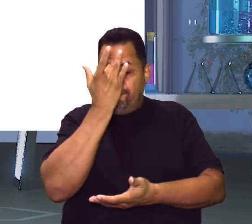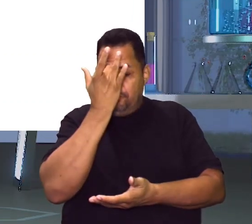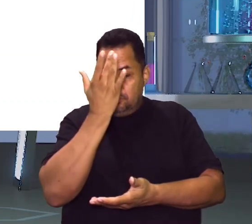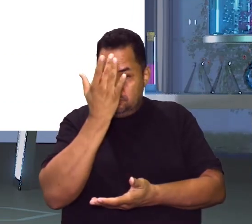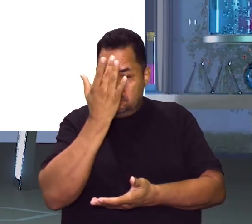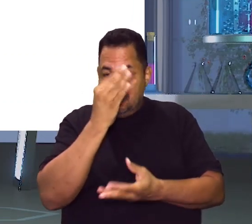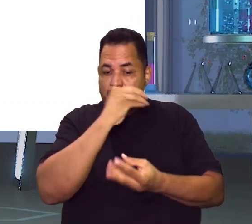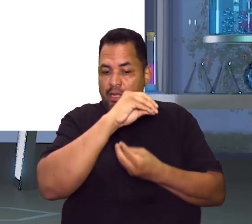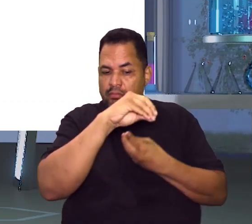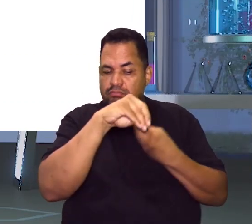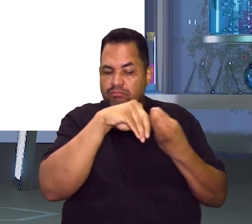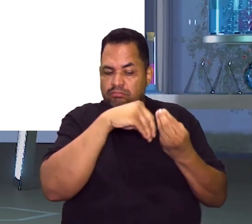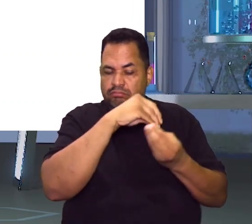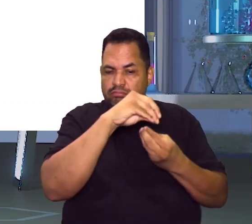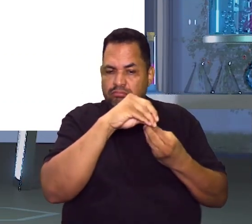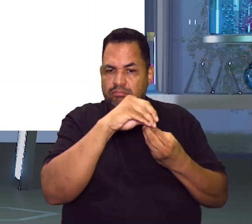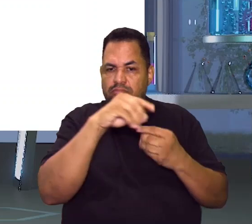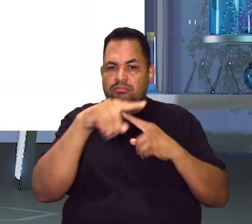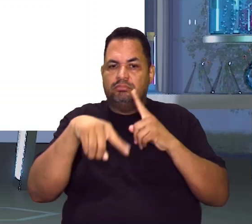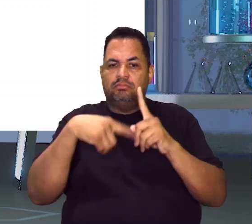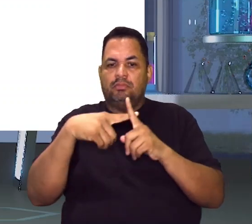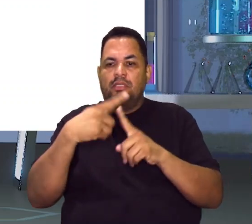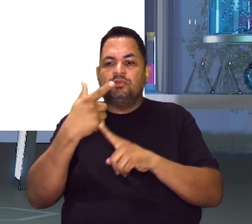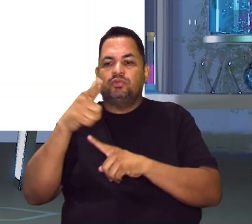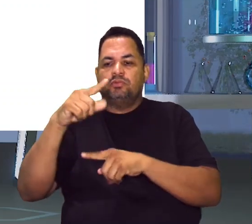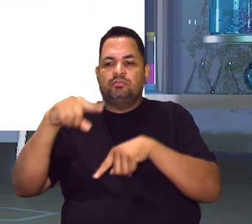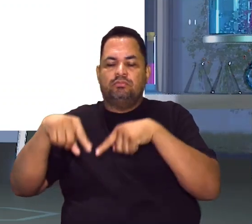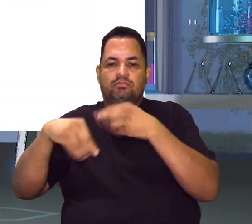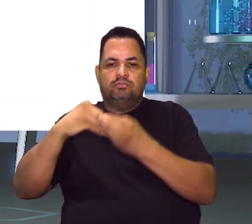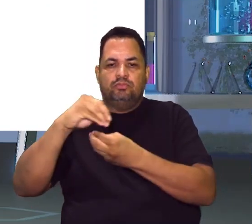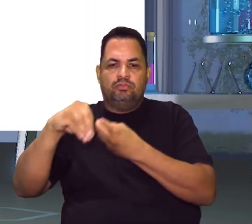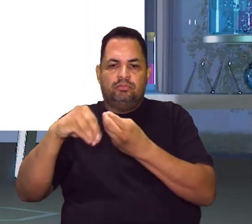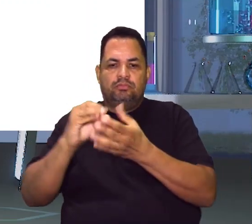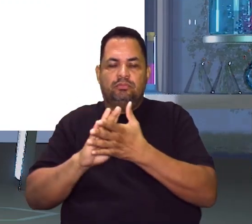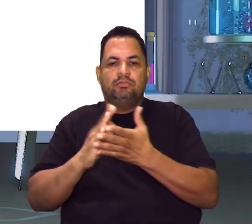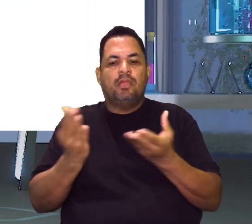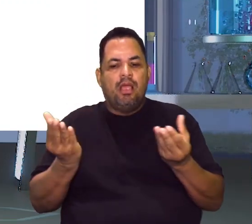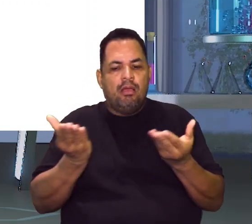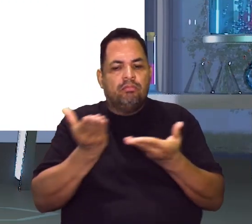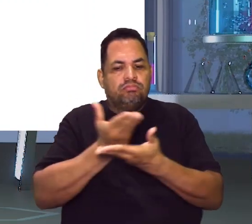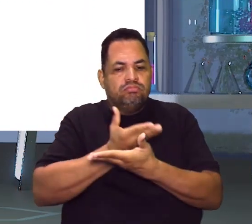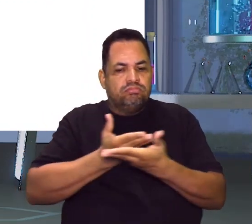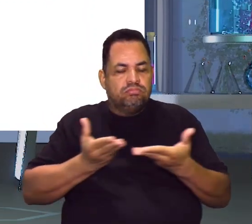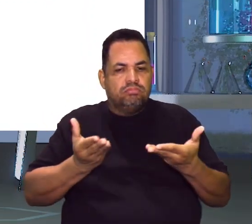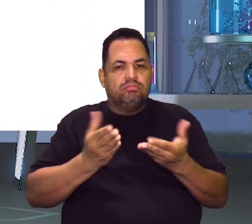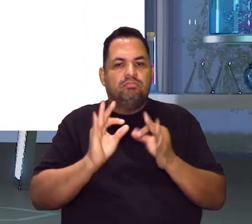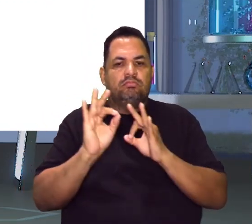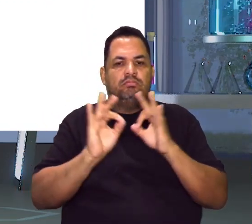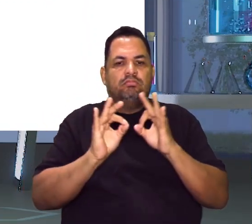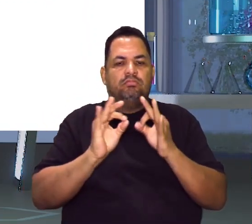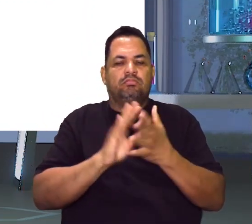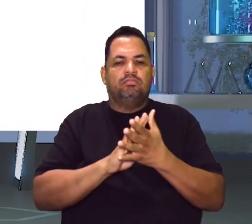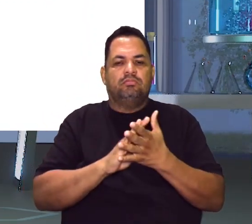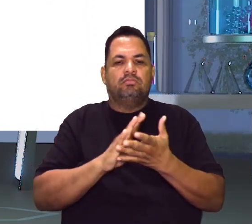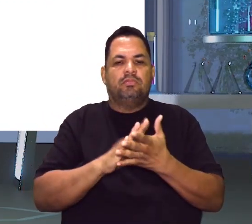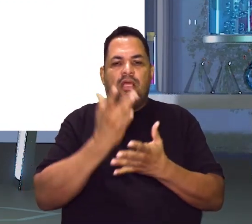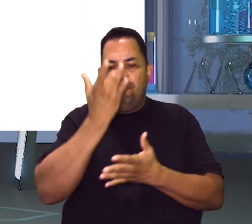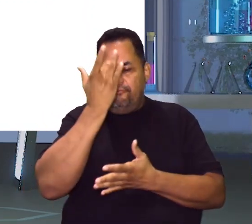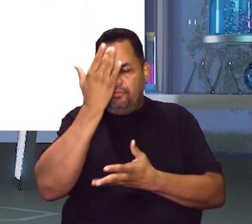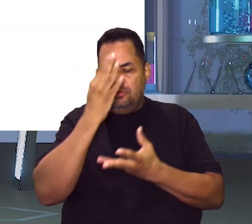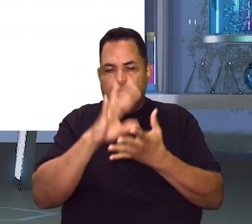substâncias têm de dissolver num determinado solvente, exemplificando aqui a água, isso nós chamamos